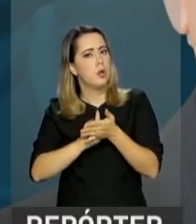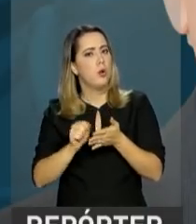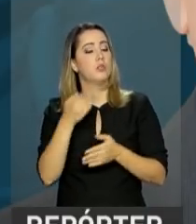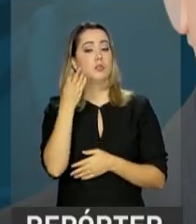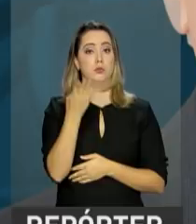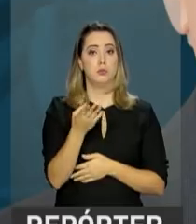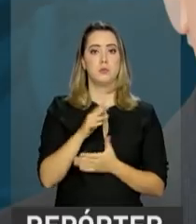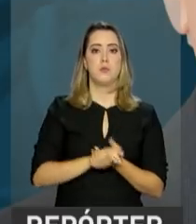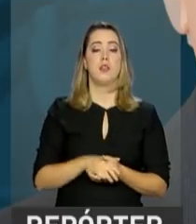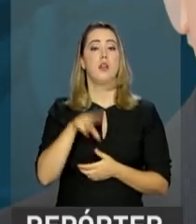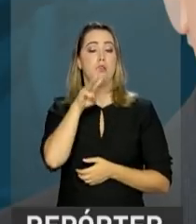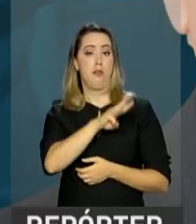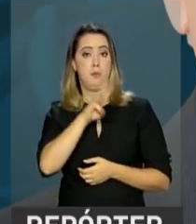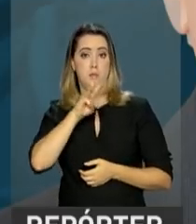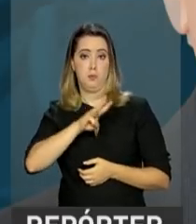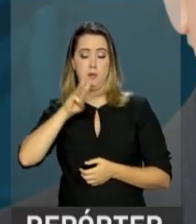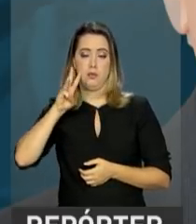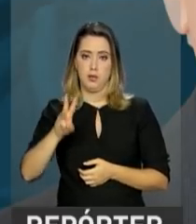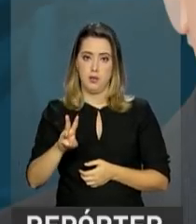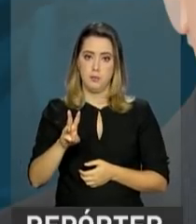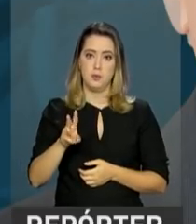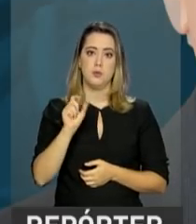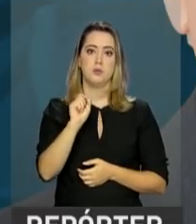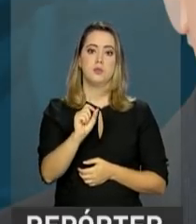é o endereço é www